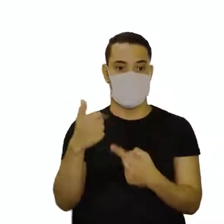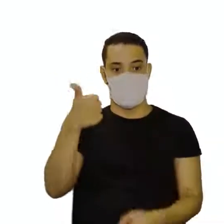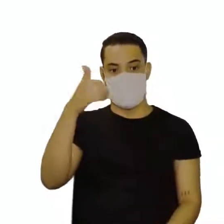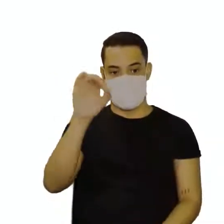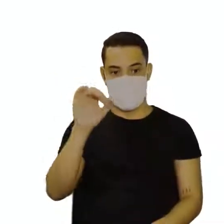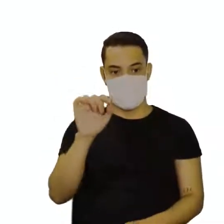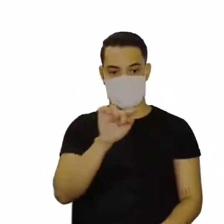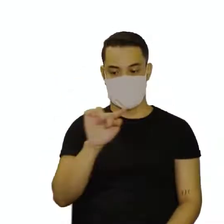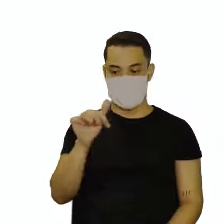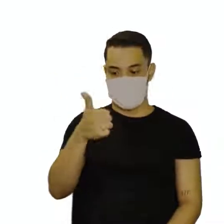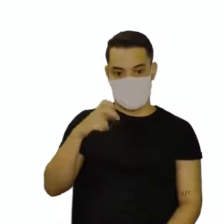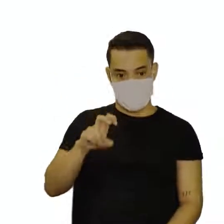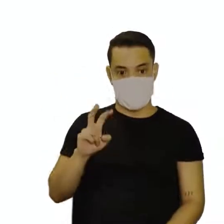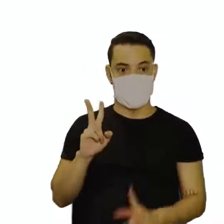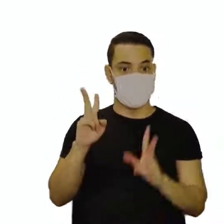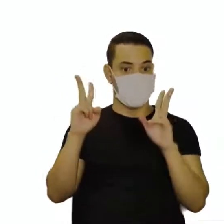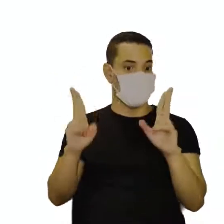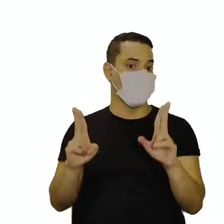1,5,